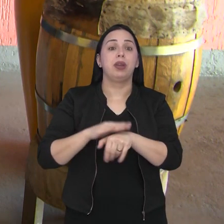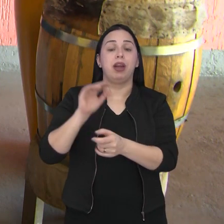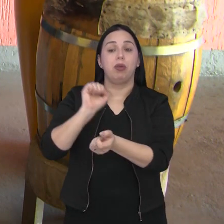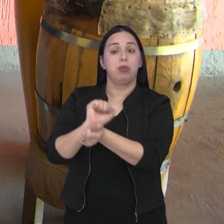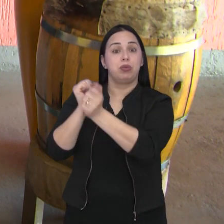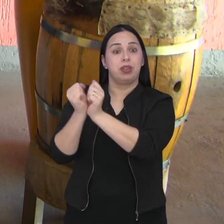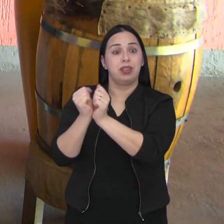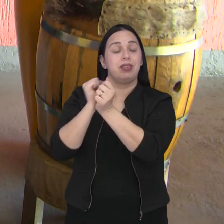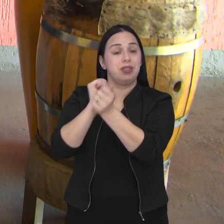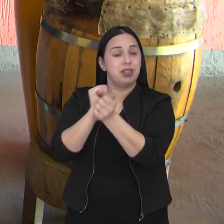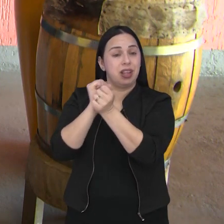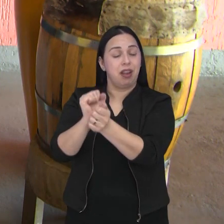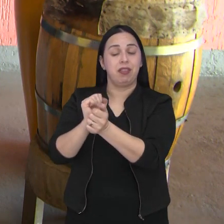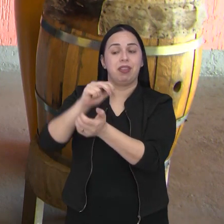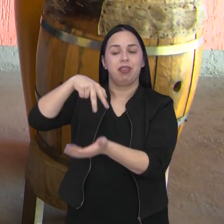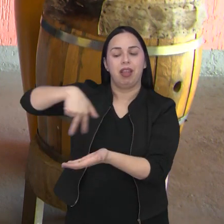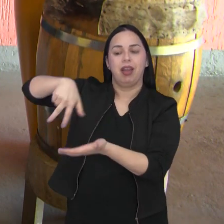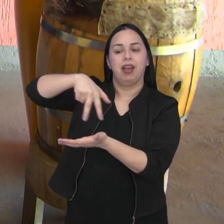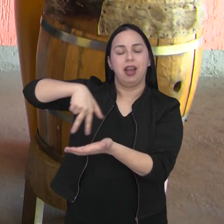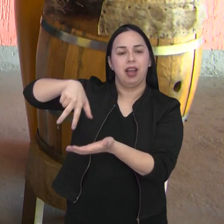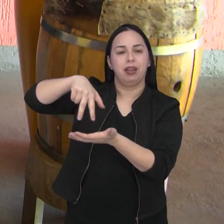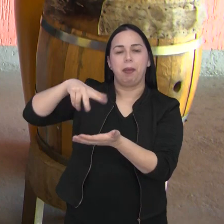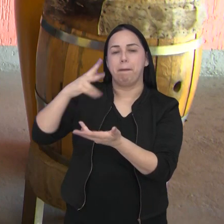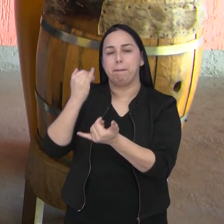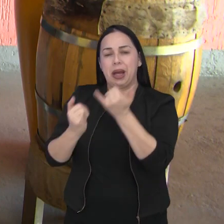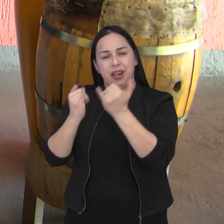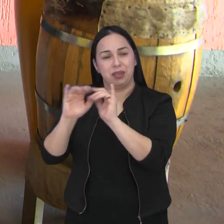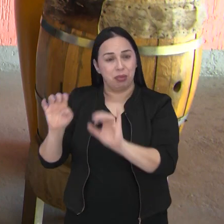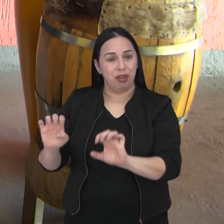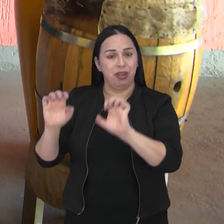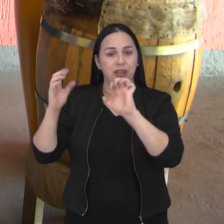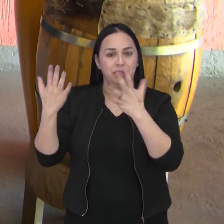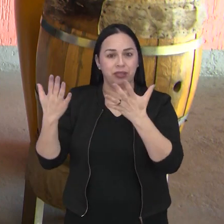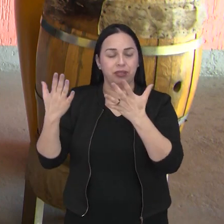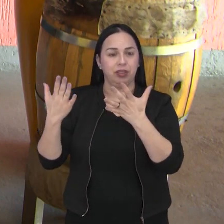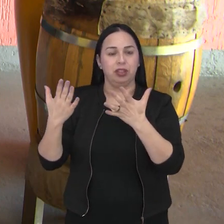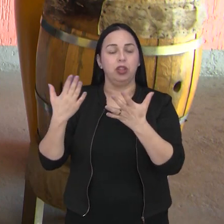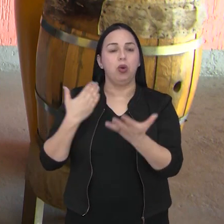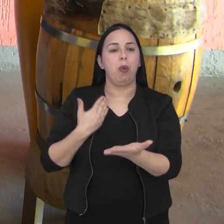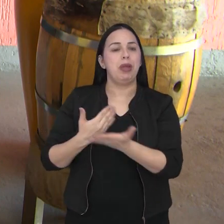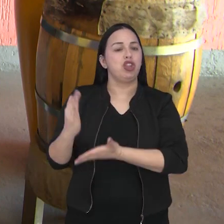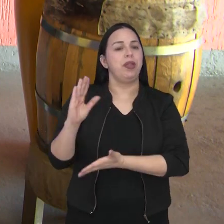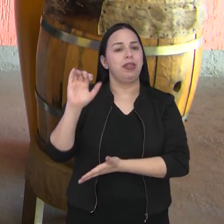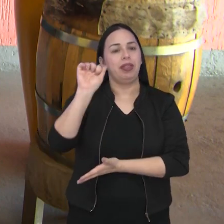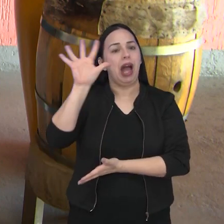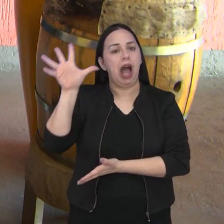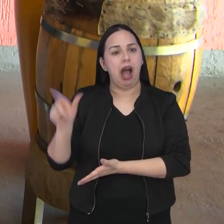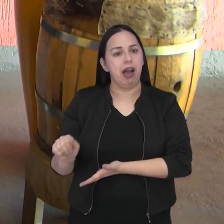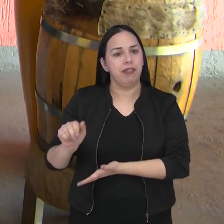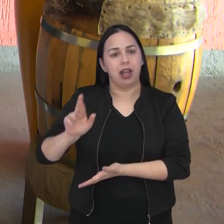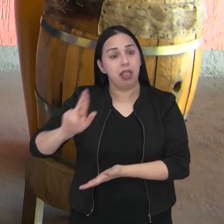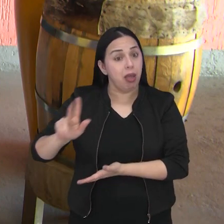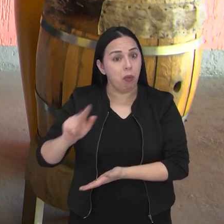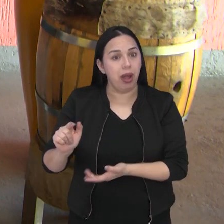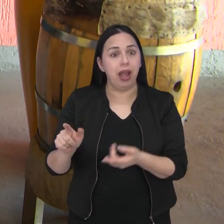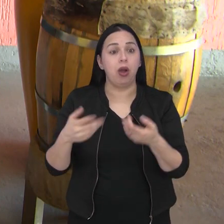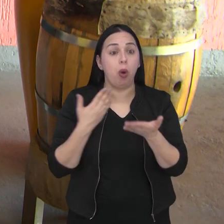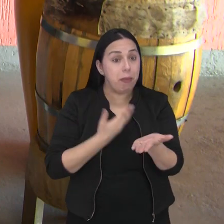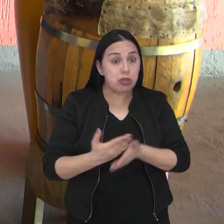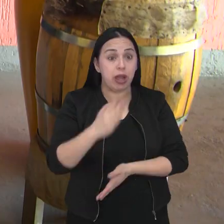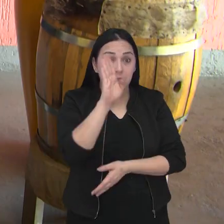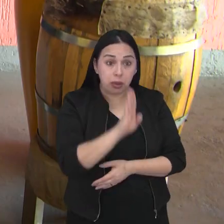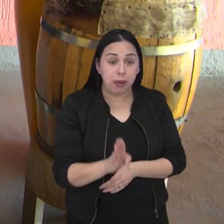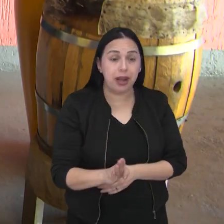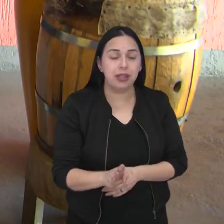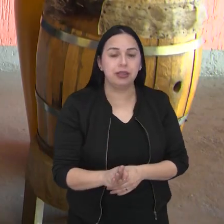e açúcar, o jongo era dançado e cantado de maneira festiva, né? O Laudeni até falou que não veio da África para